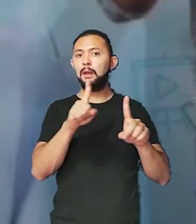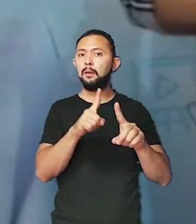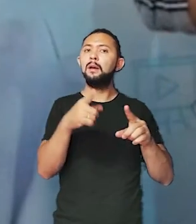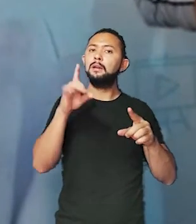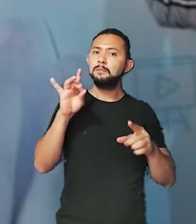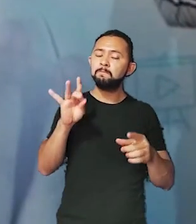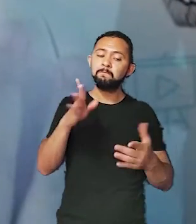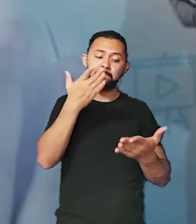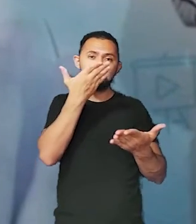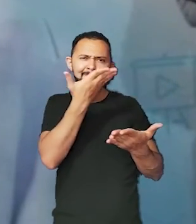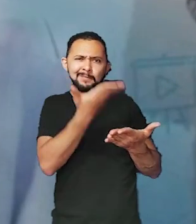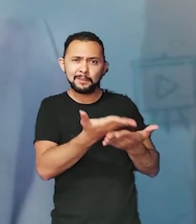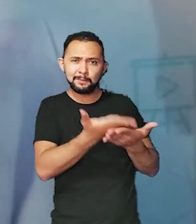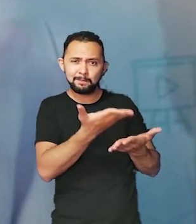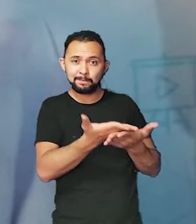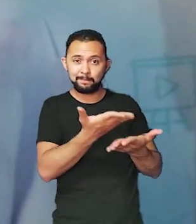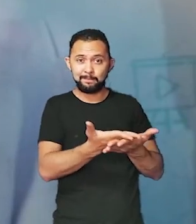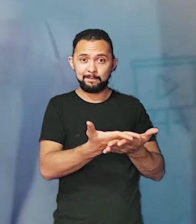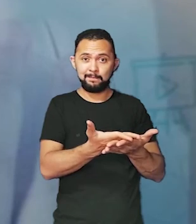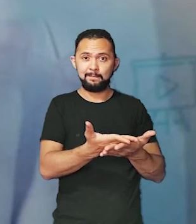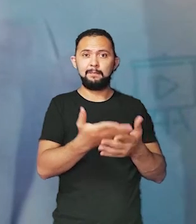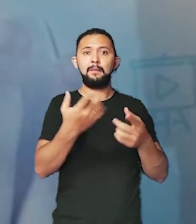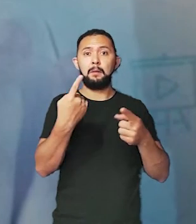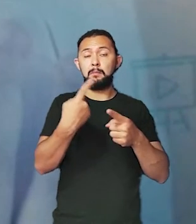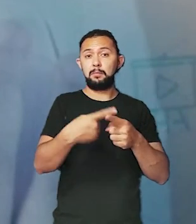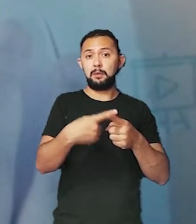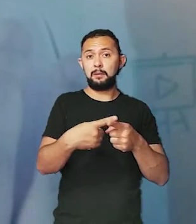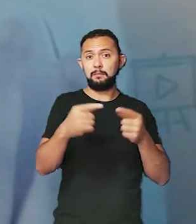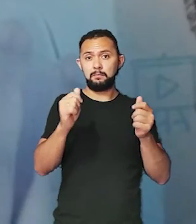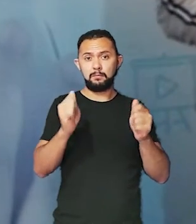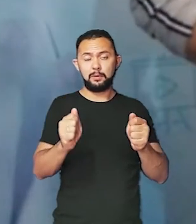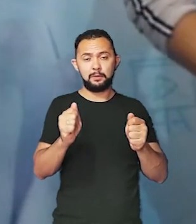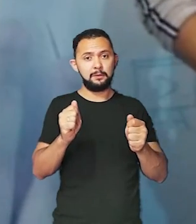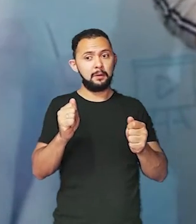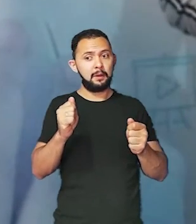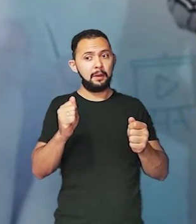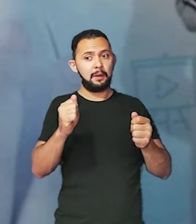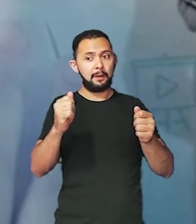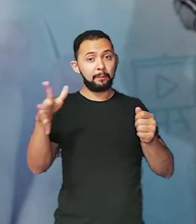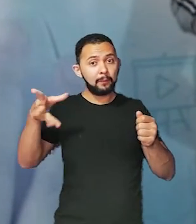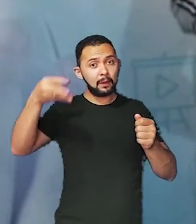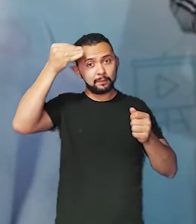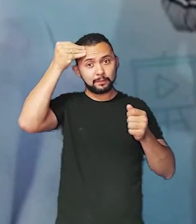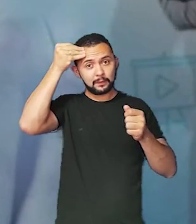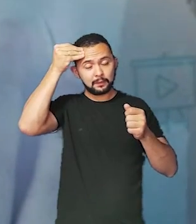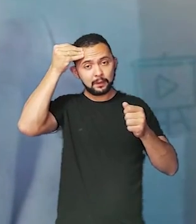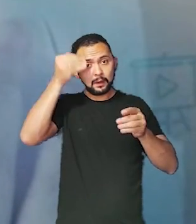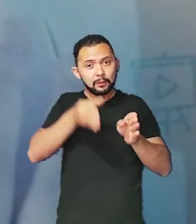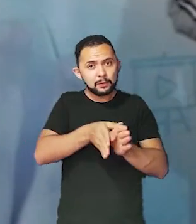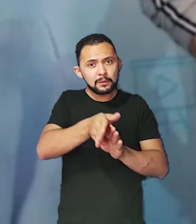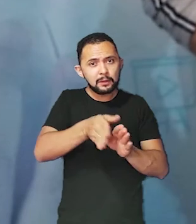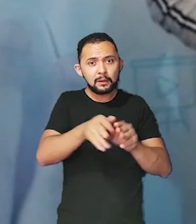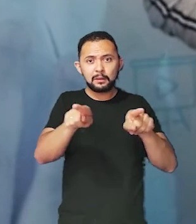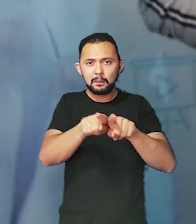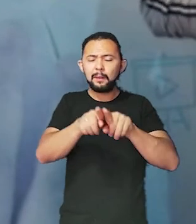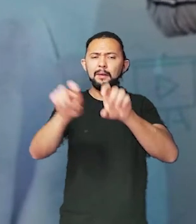né? Aliás, assombroso assim. Vocês podem muito bem com essas dicas, né, esses bizus, reconhecer essas estruturas. Logicamente, nós